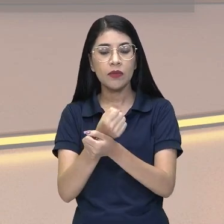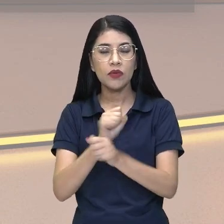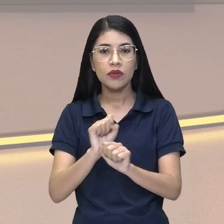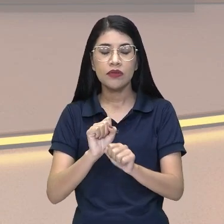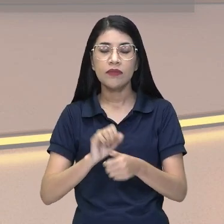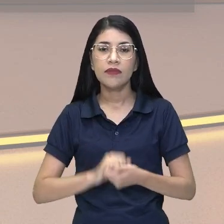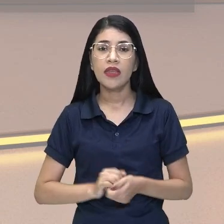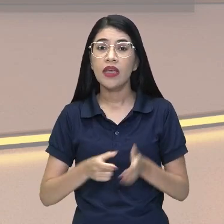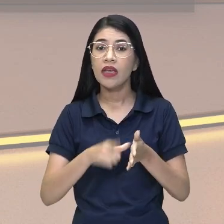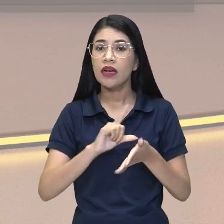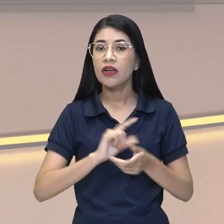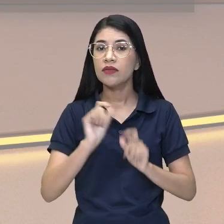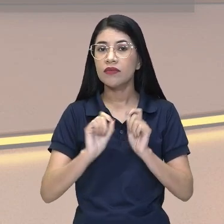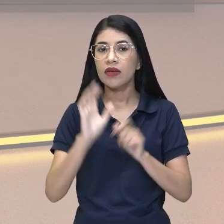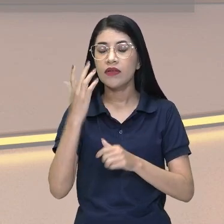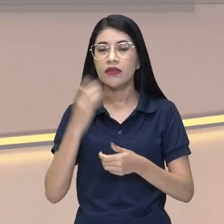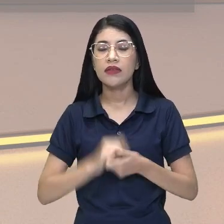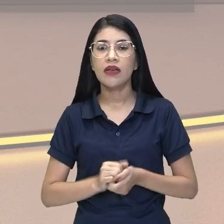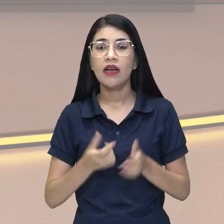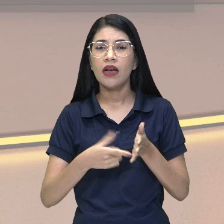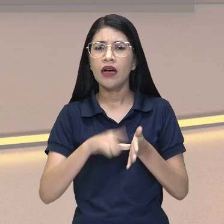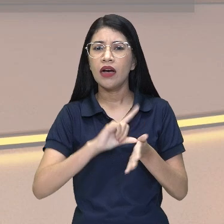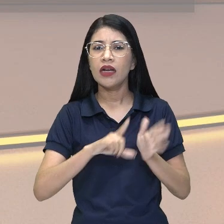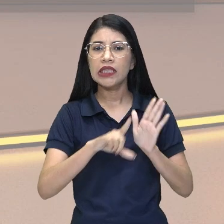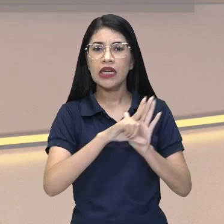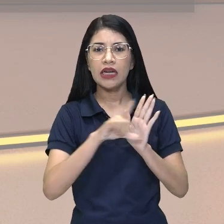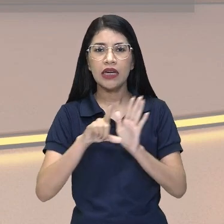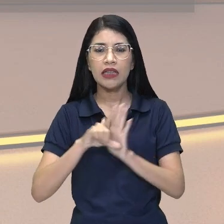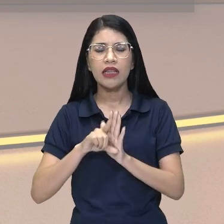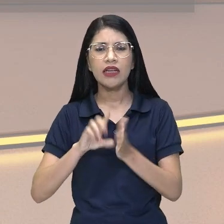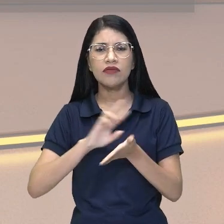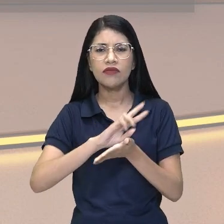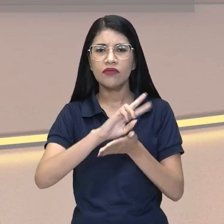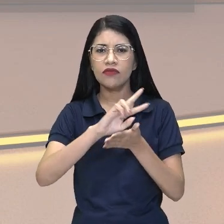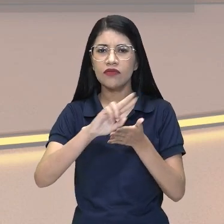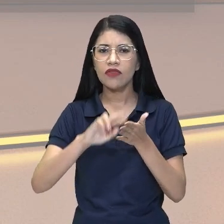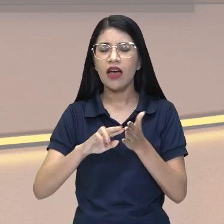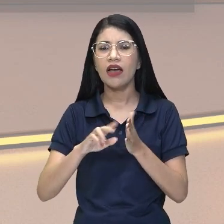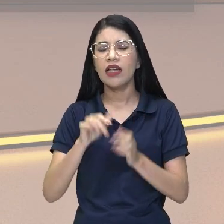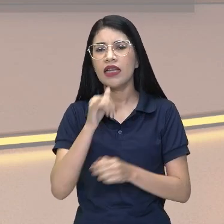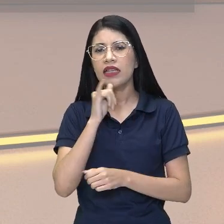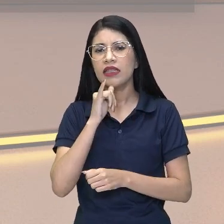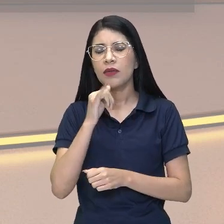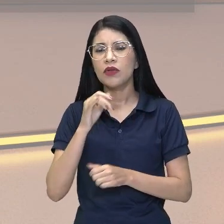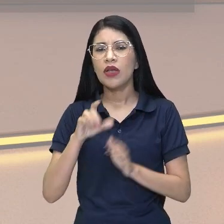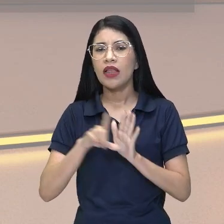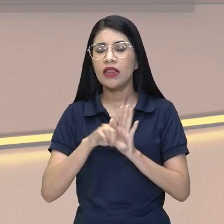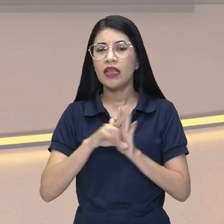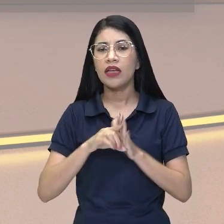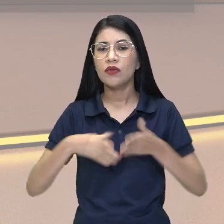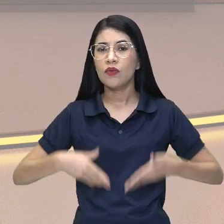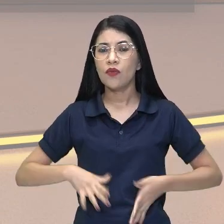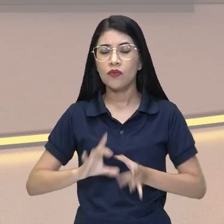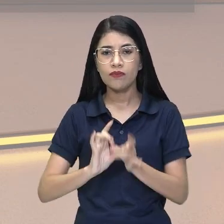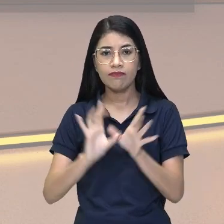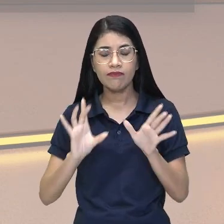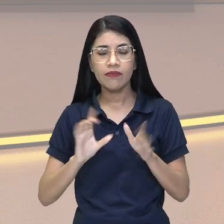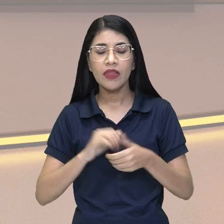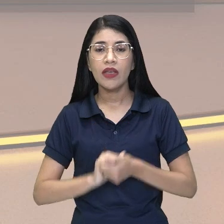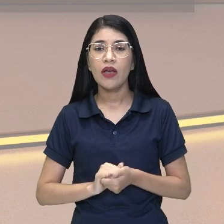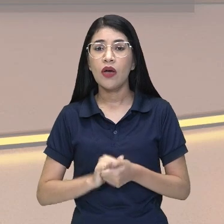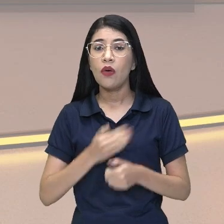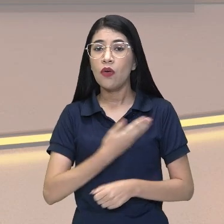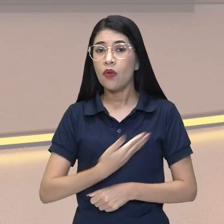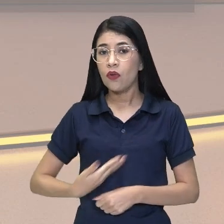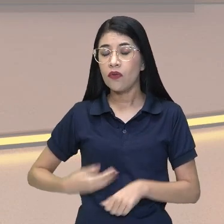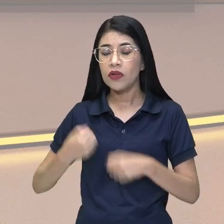que acontecia? Quando, nessas outras leis que nós vimos aí, lei do sexagenário, a lei do ventre livre, o governo tinha que